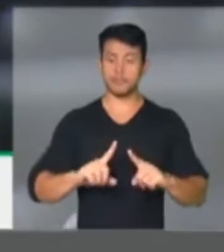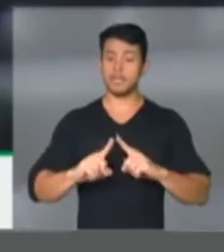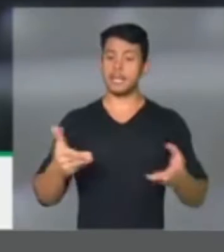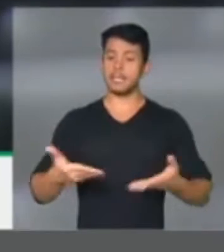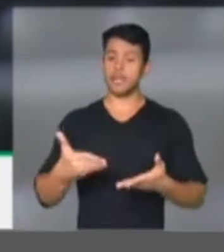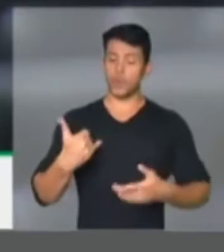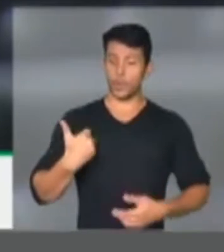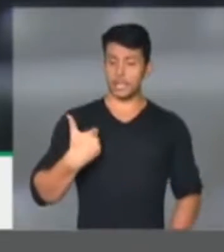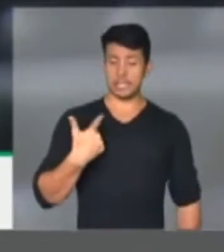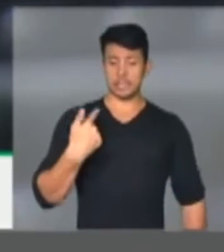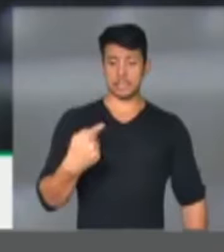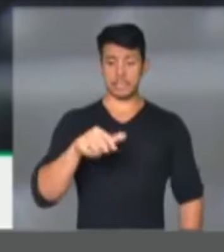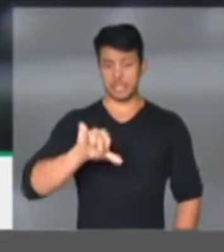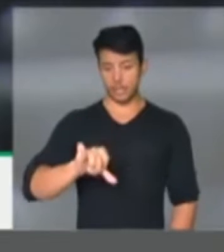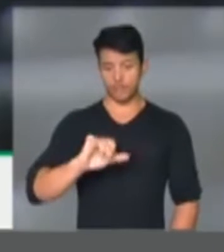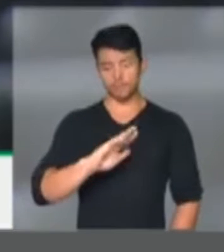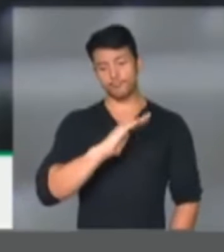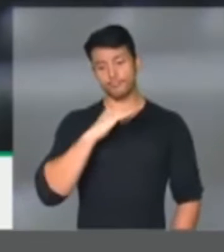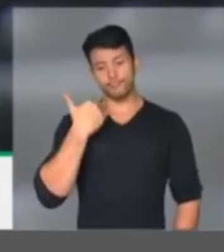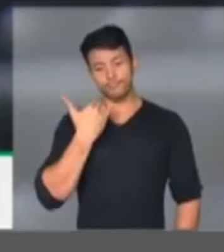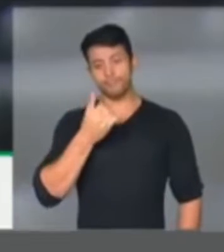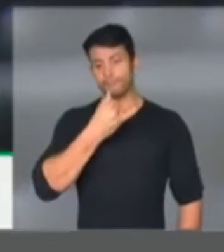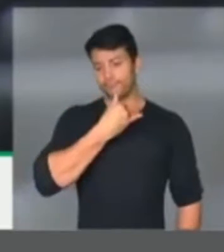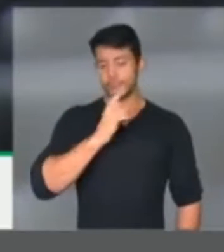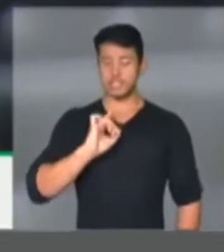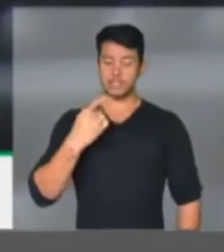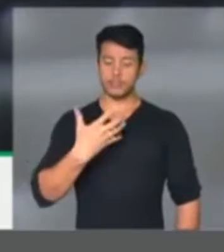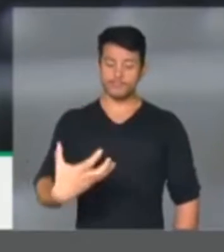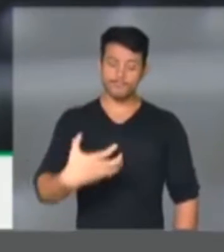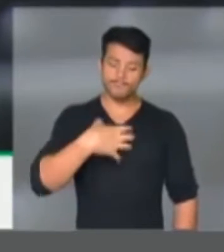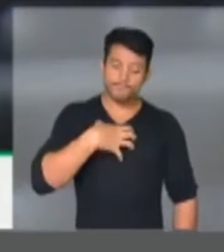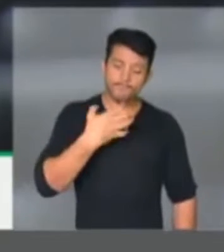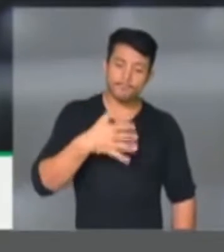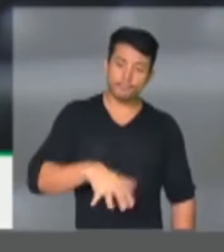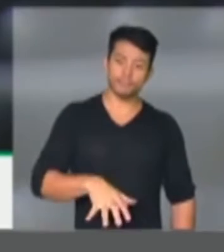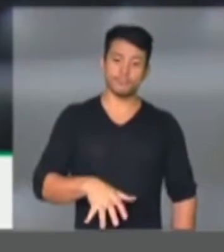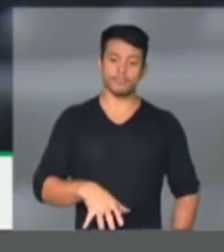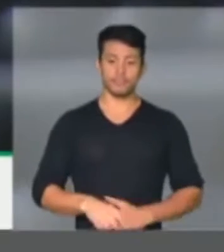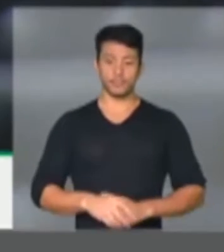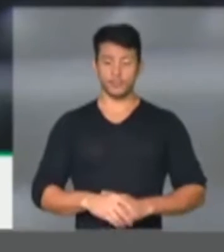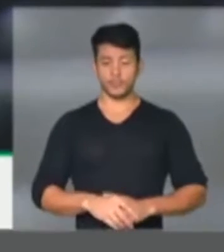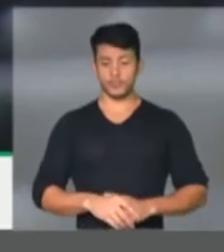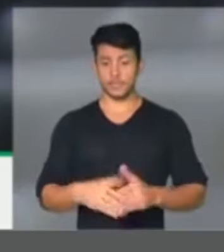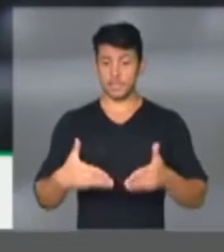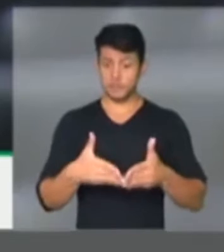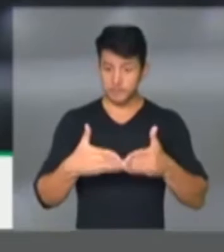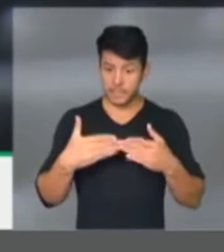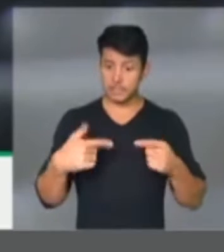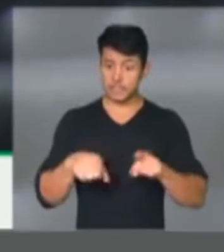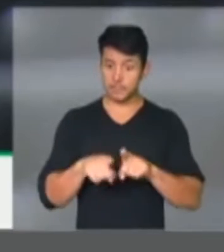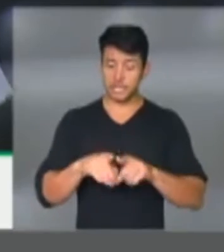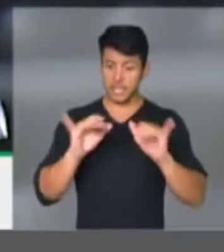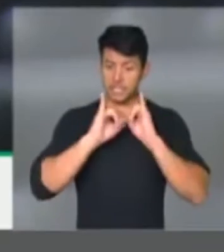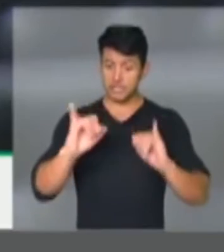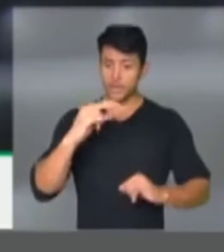anos faleceu neste dia, e queremos aqui registrar, deixar inclusive para que seja registrado na Voz